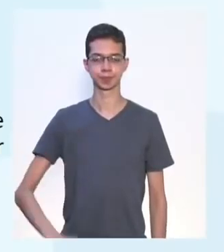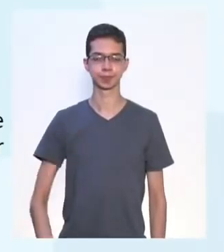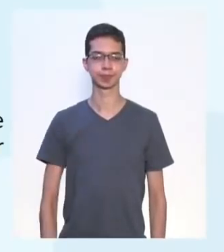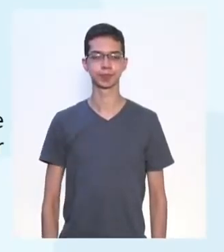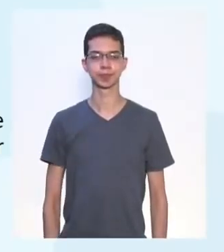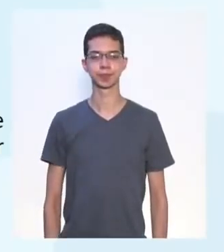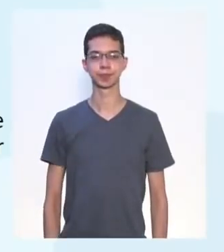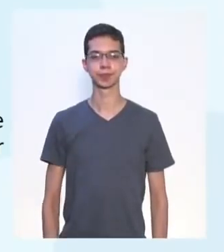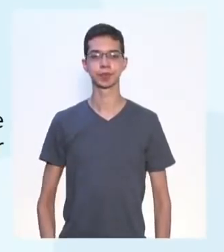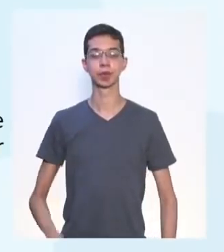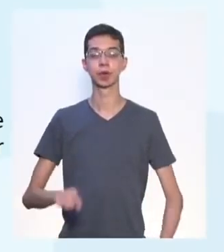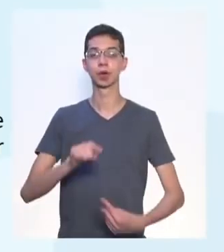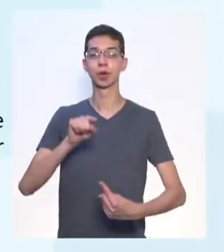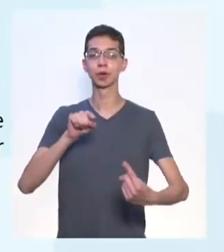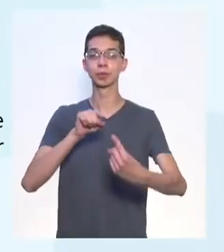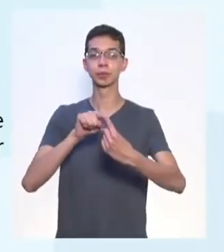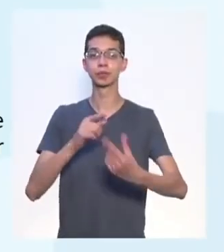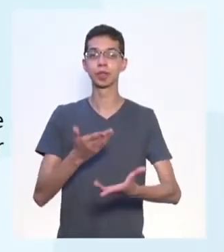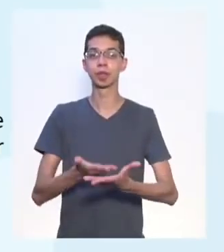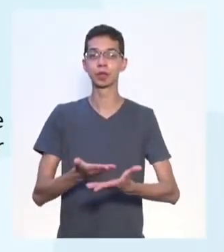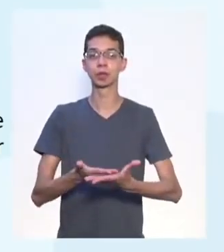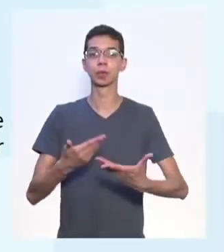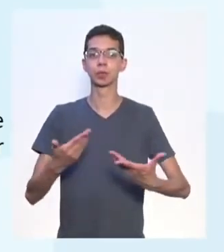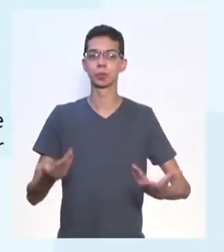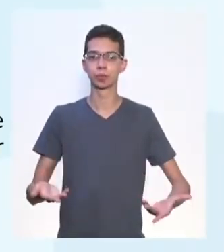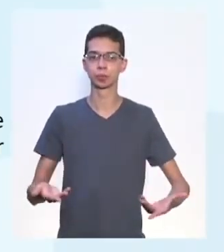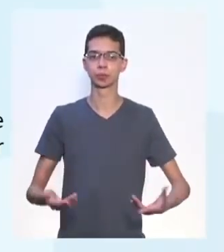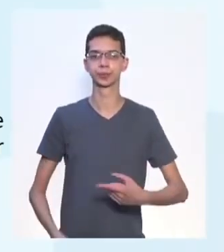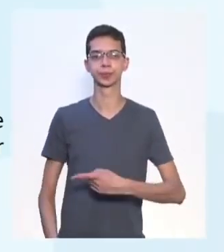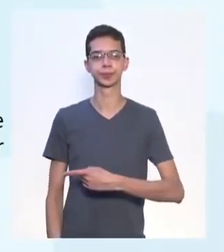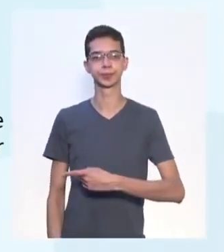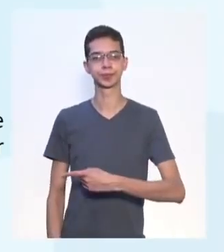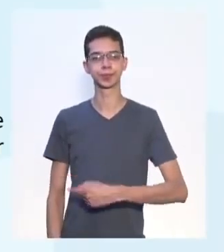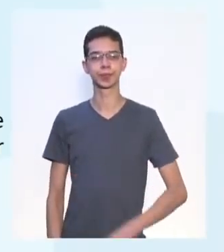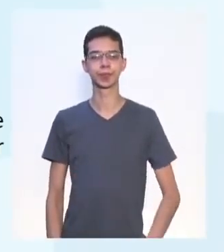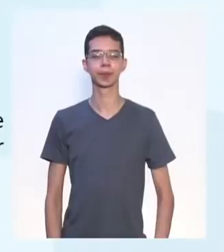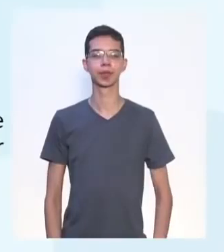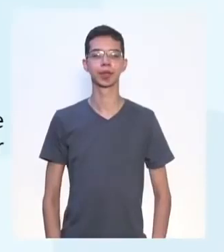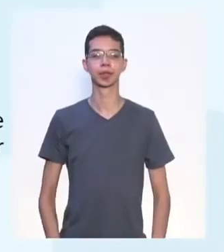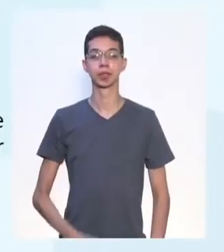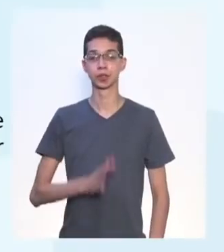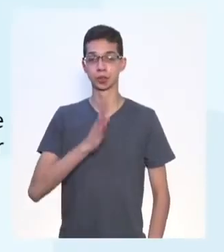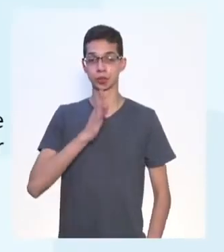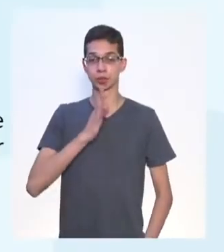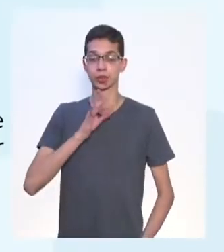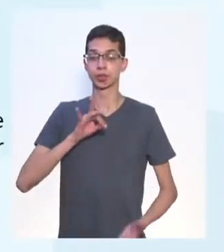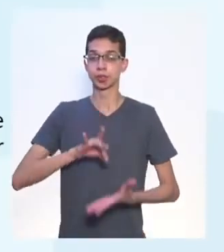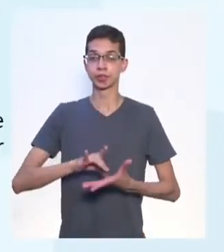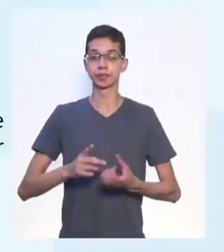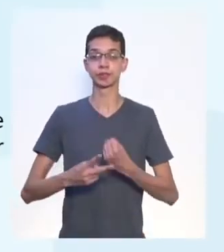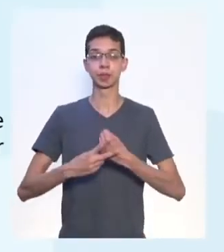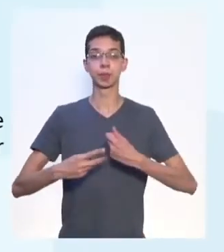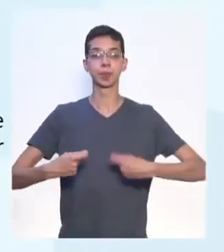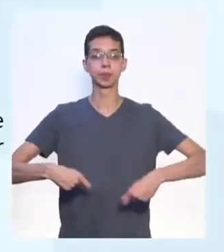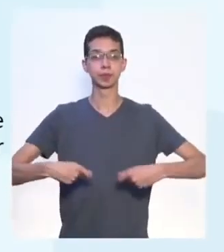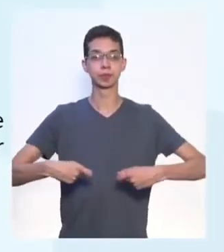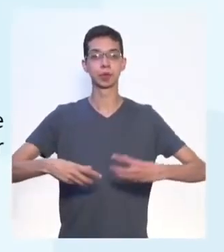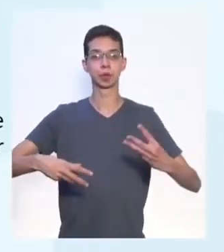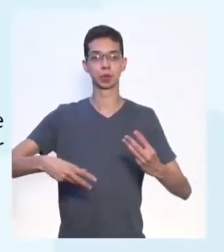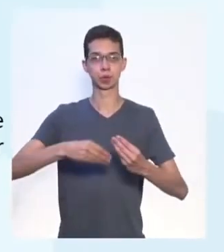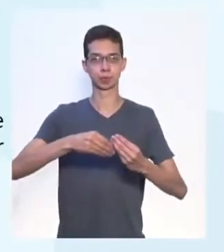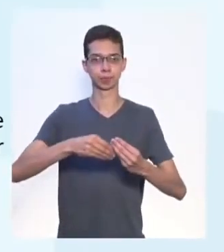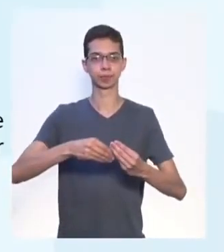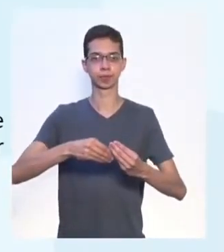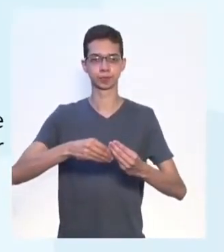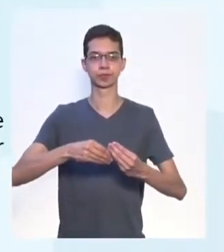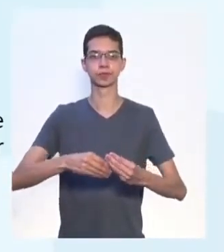EF07LP06C. Objetivos da nossa aula: identificar e reconhecer verbos que necessitam de complementação direta ou